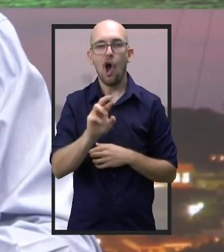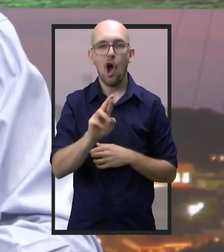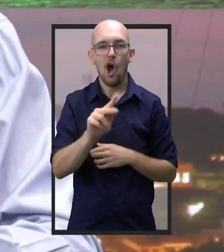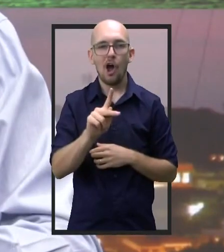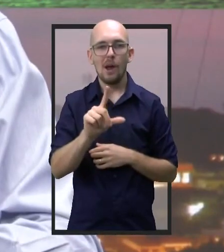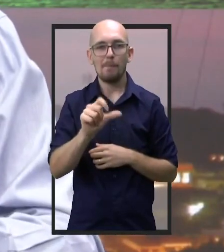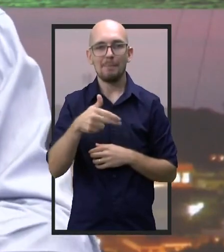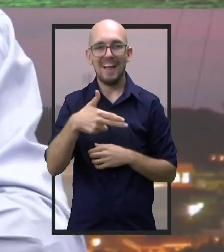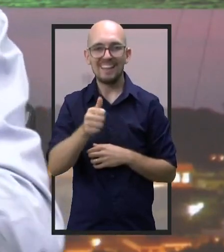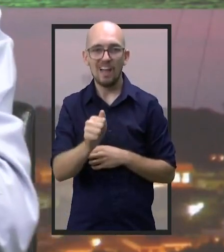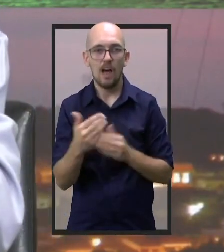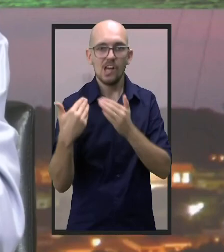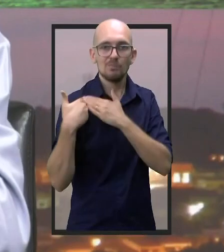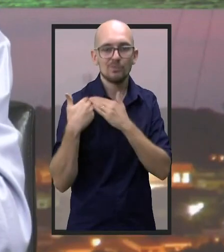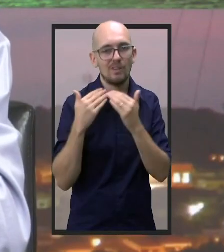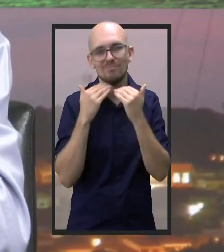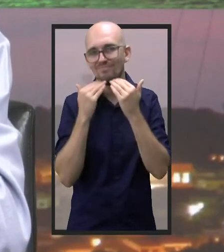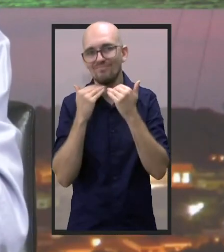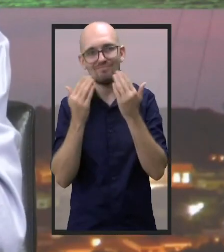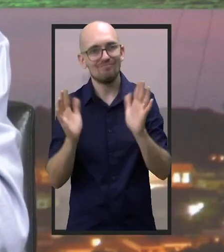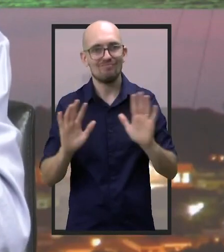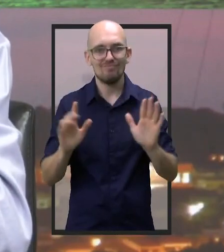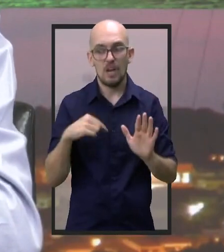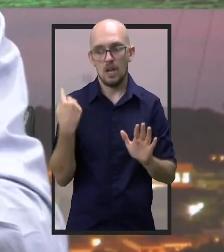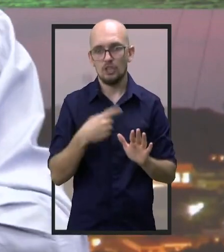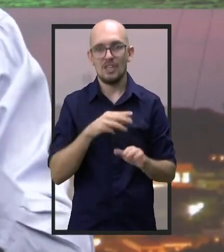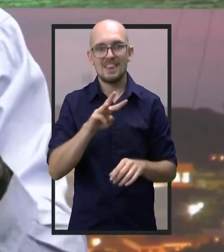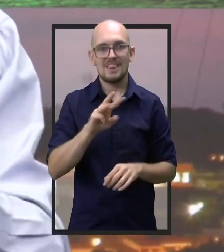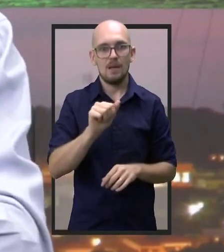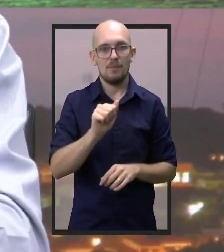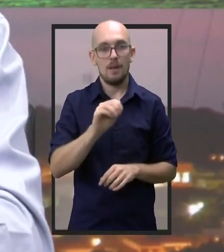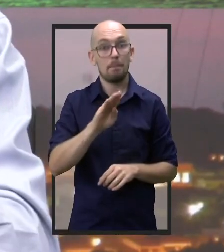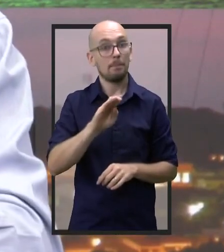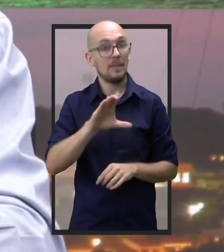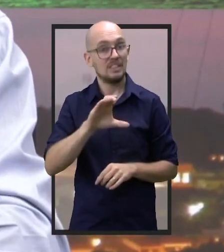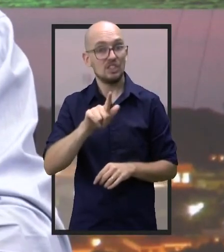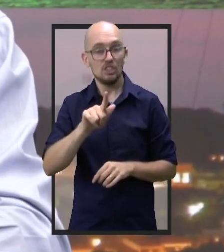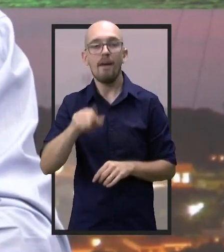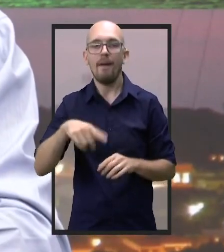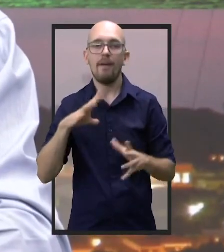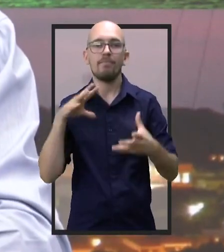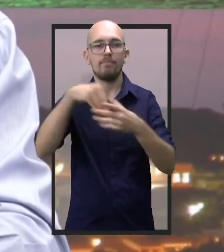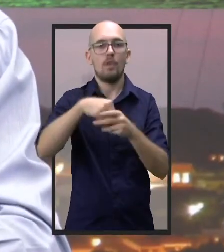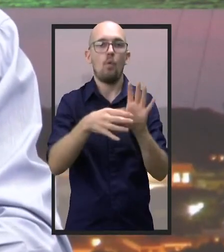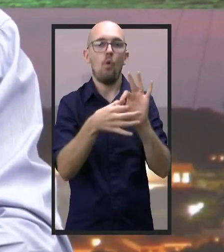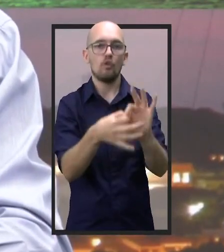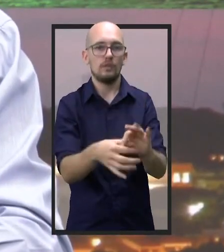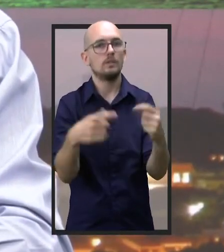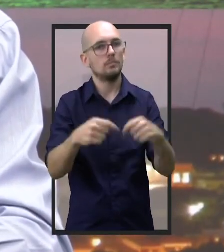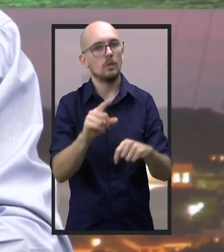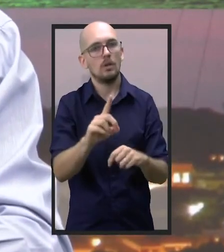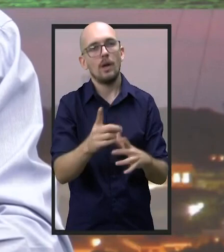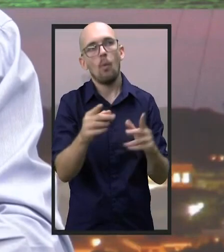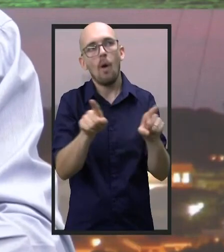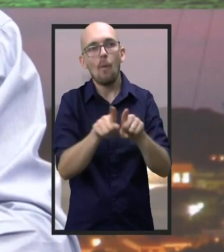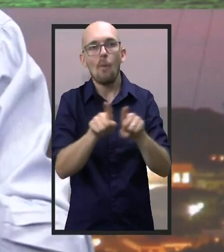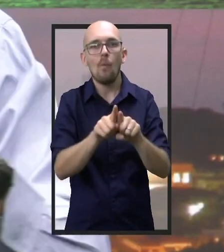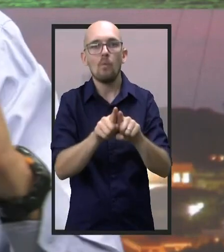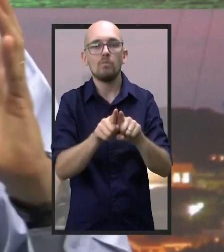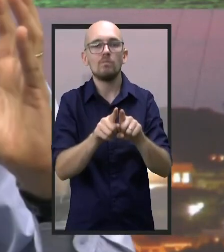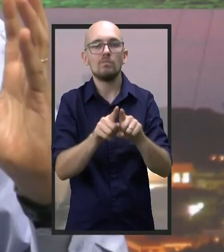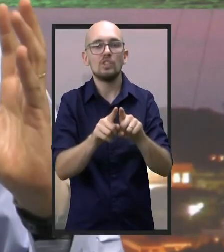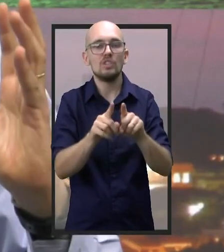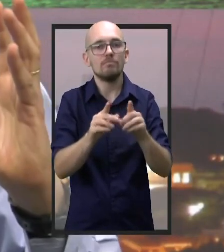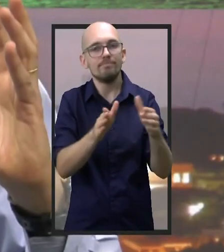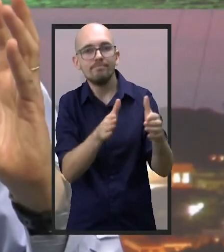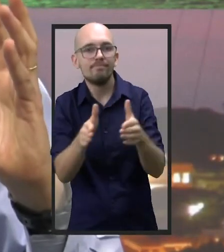um contexto, nem nós, a WBCG. Nós estamos num contexto, mas tem que ter uma direção. Nós temos